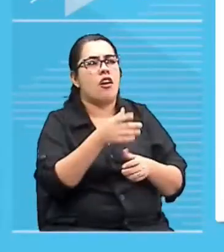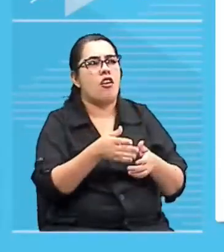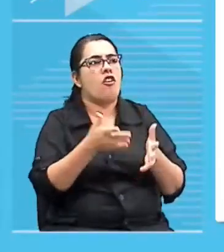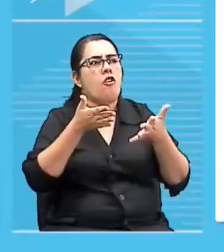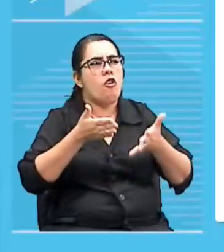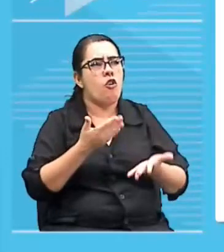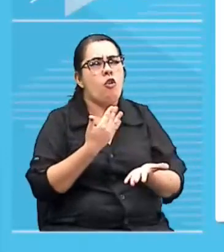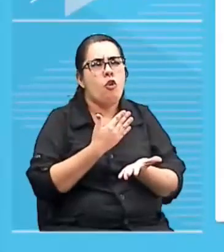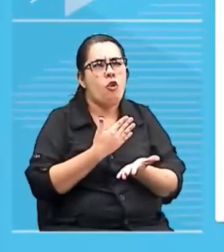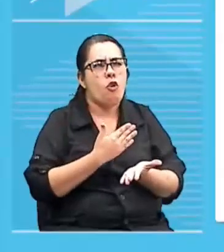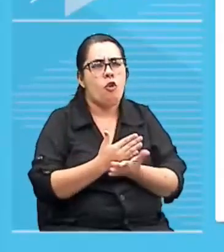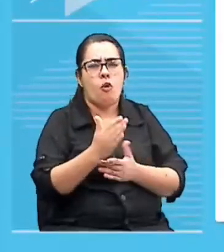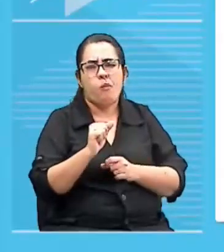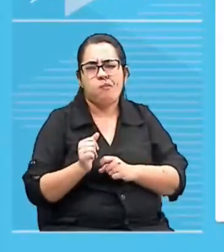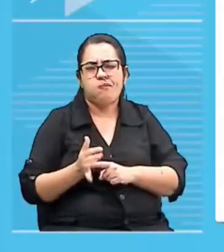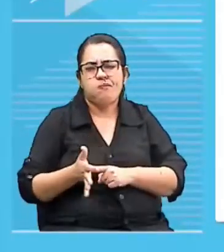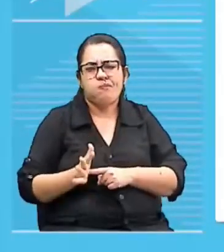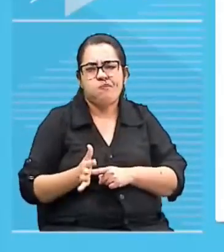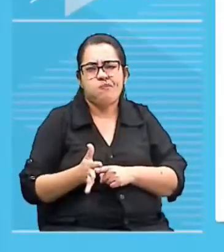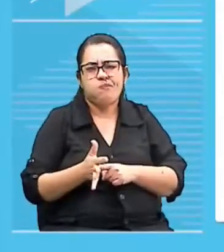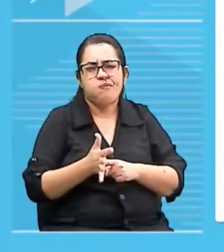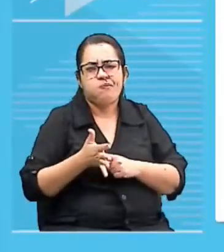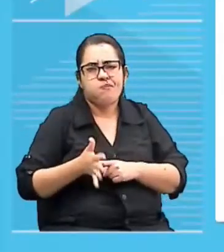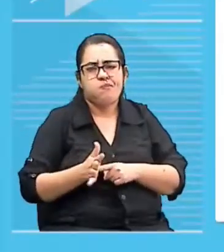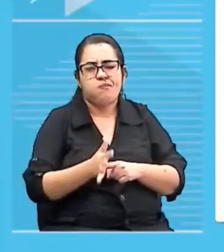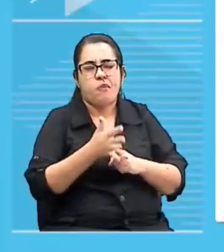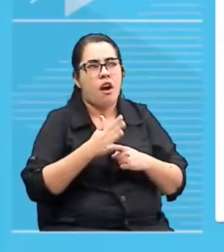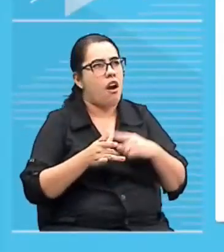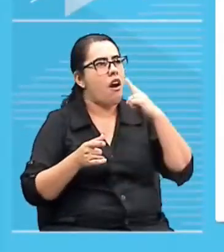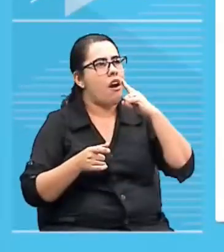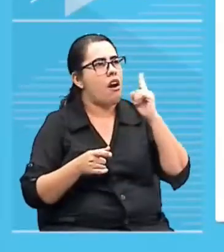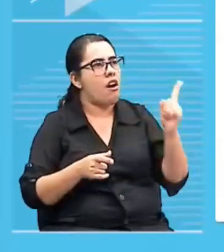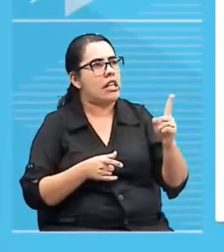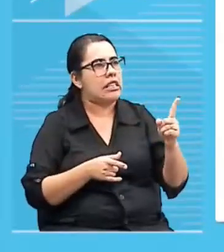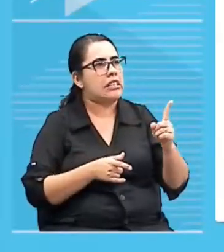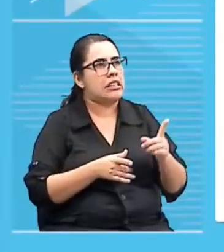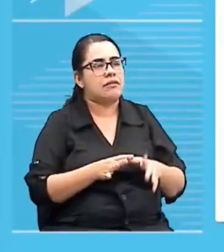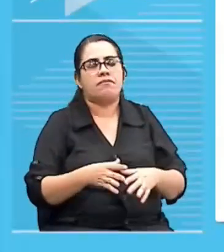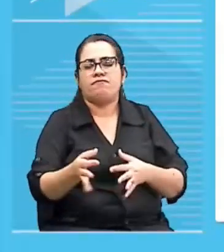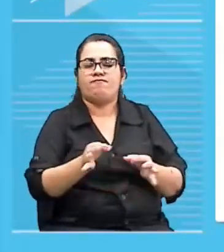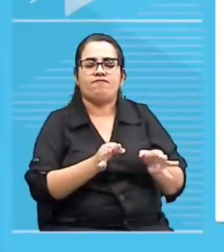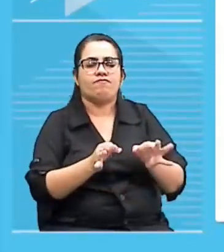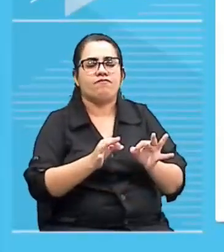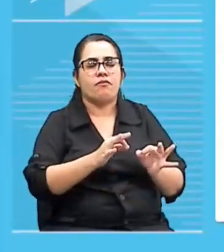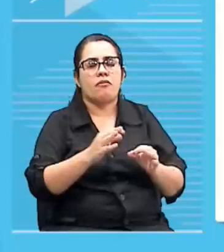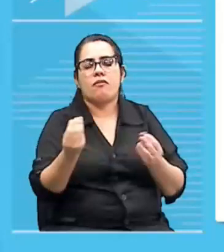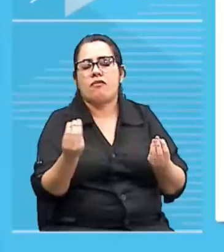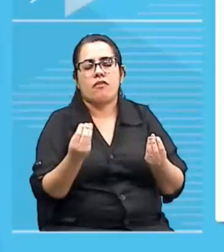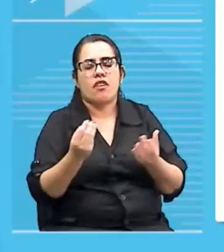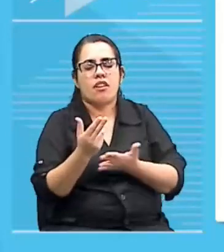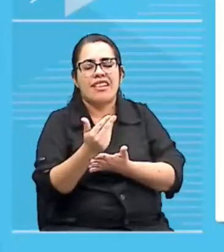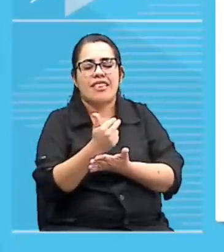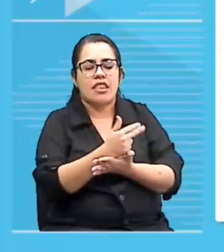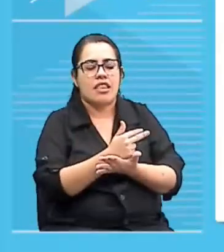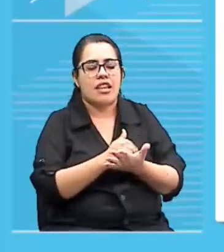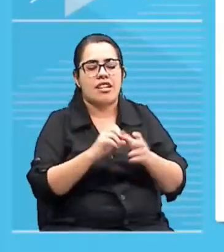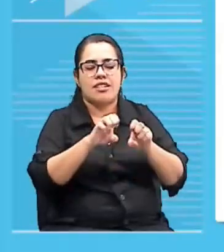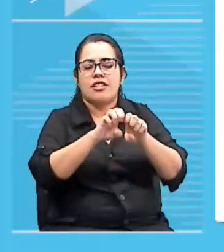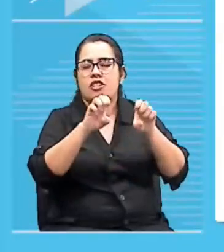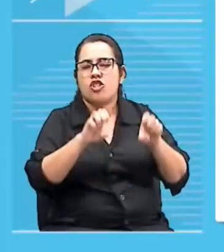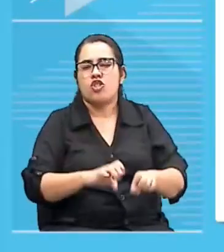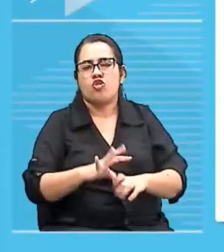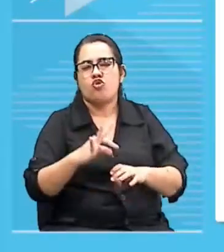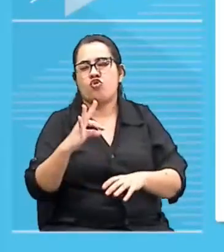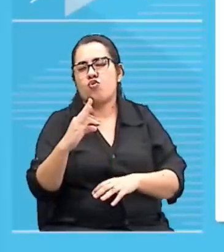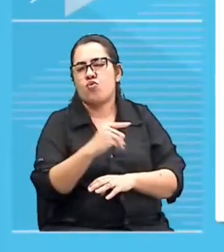E essa máquina vai começar a desenhar toda a estrutura, por exemplo, de uma casa. Todos